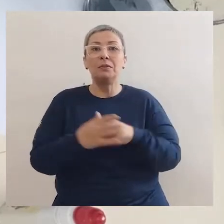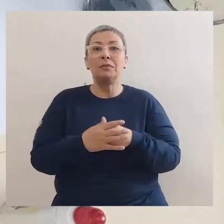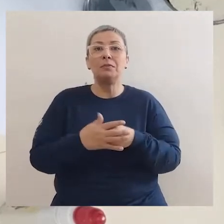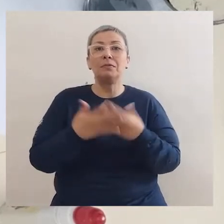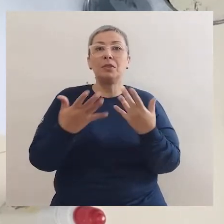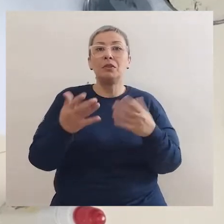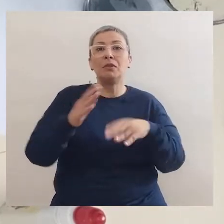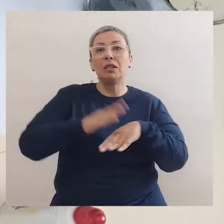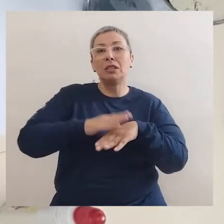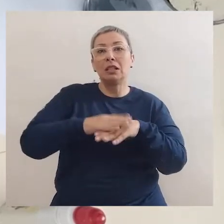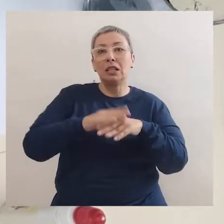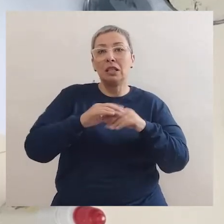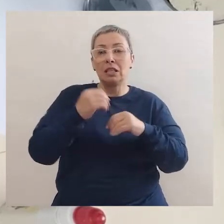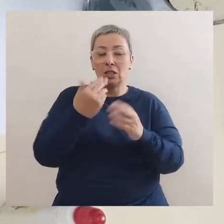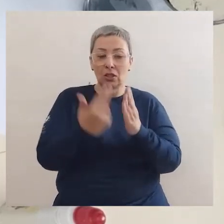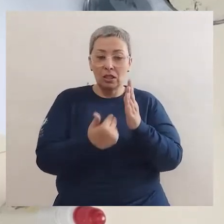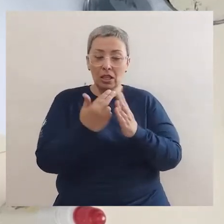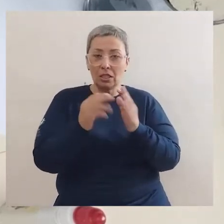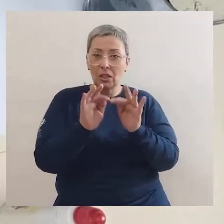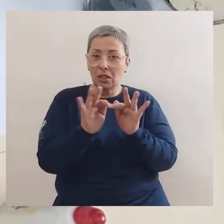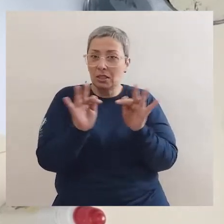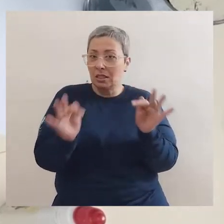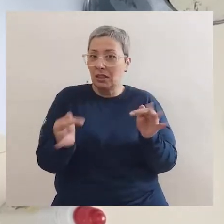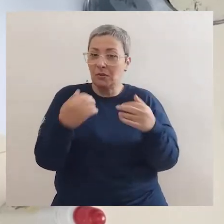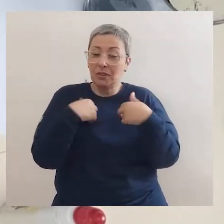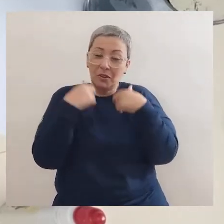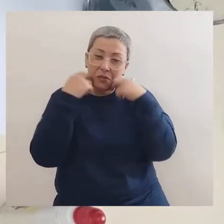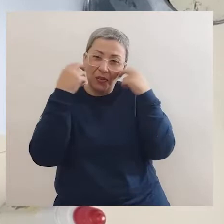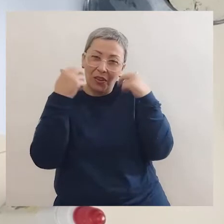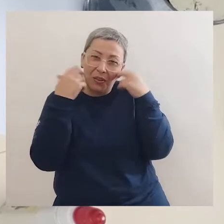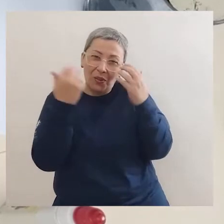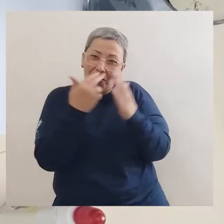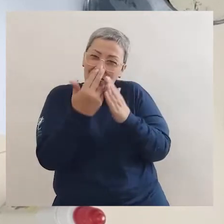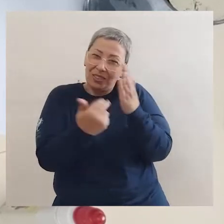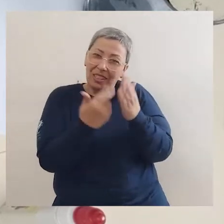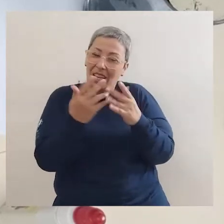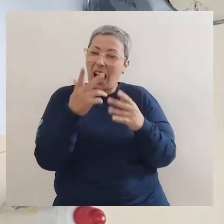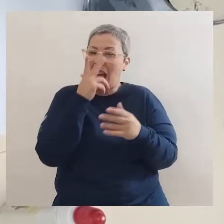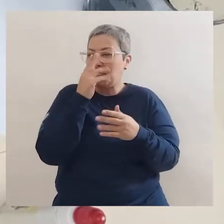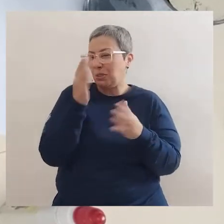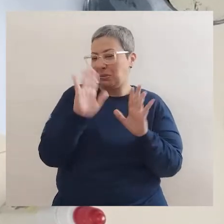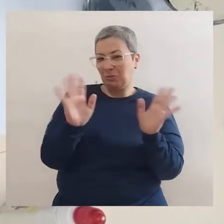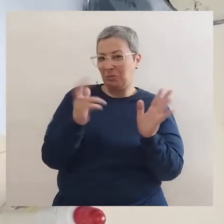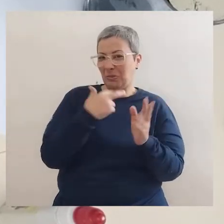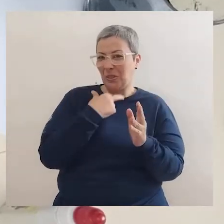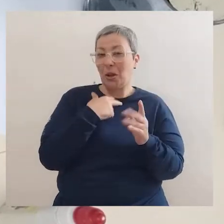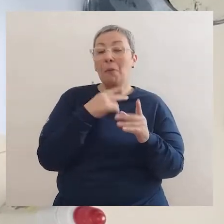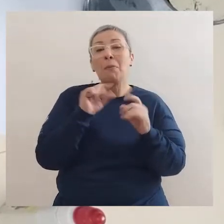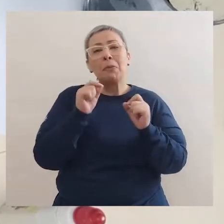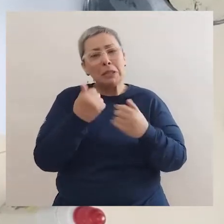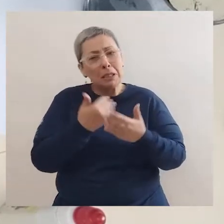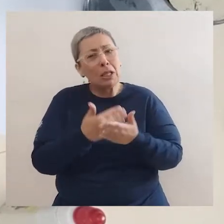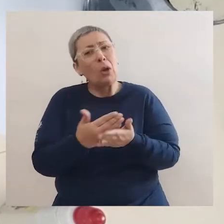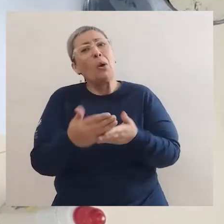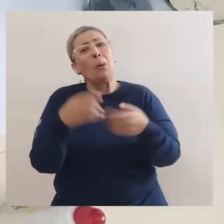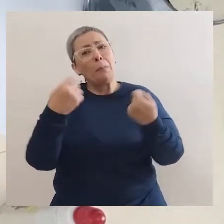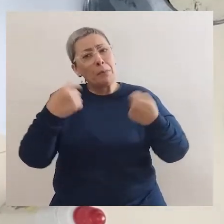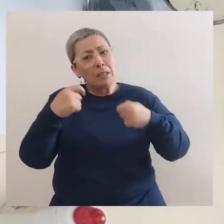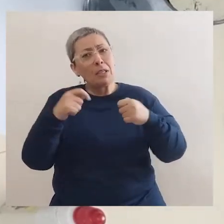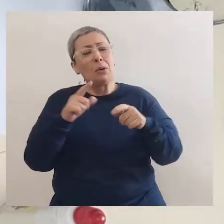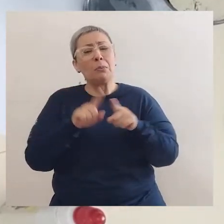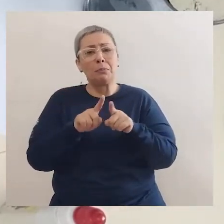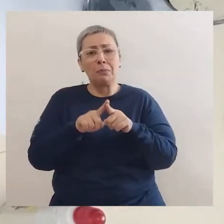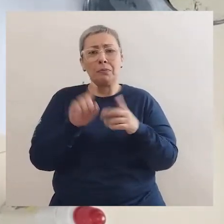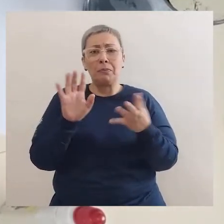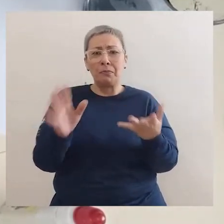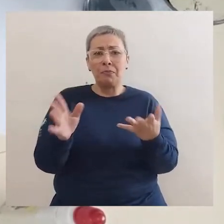bem simplesinho, porque você que é tímido, que tem vergonha de desenhar, acha que você não pode desenhar, você tem que começar de algum lugar, tá vendo? Ó, isso aqui é